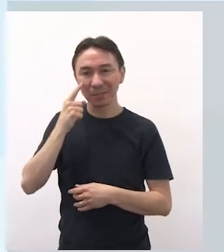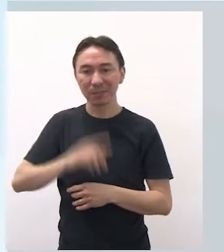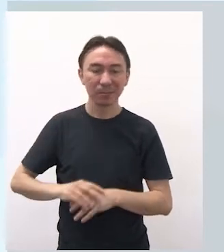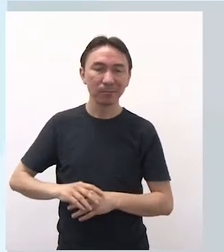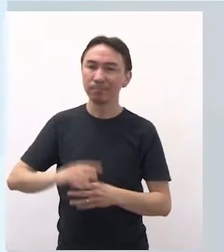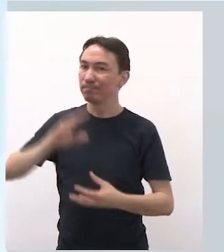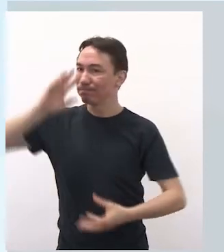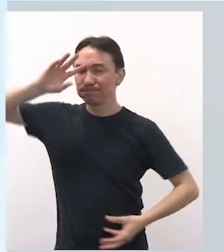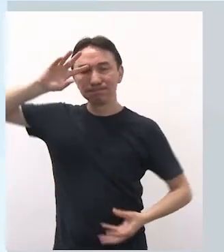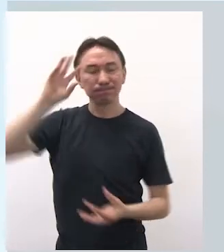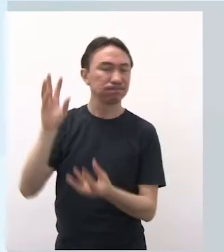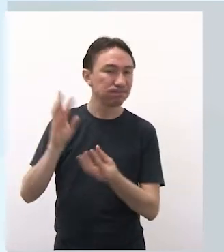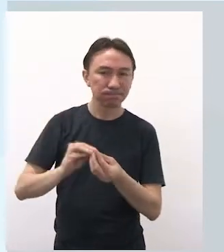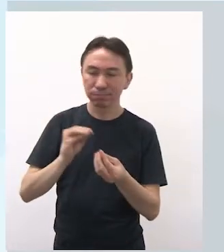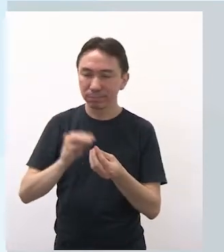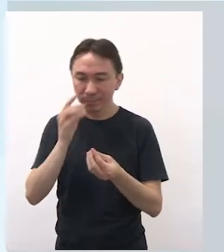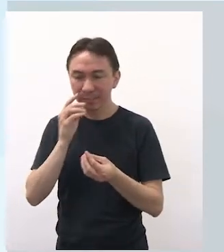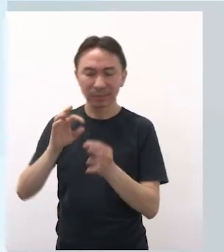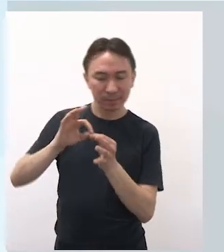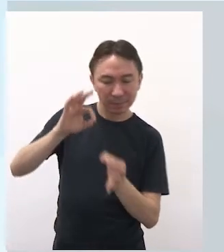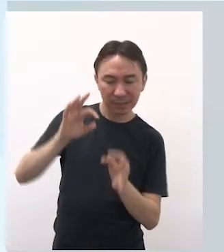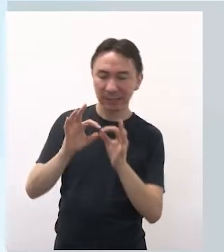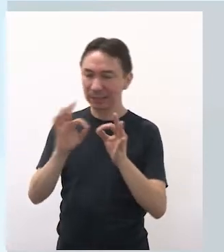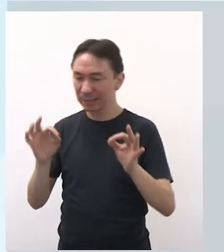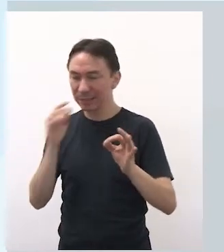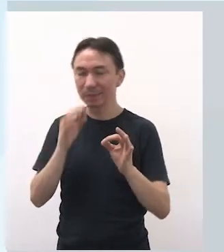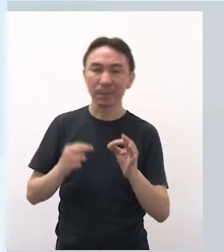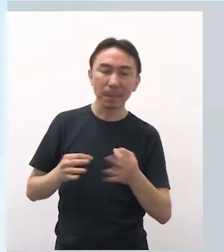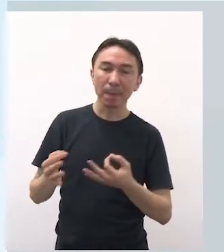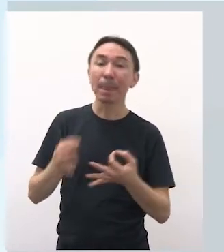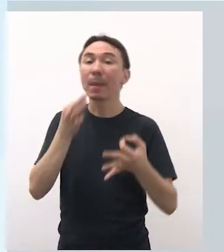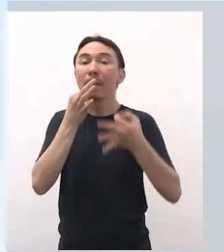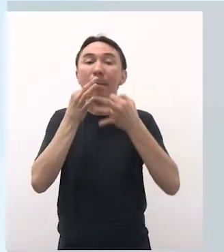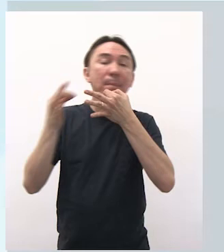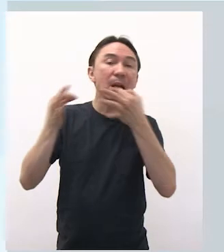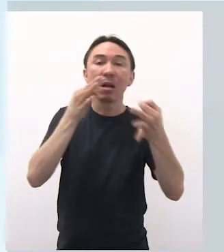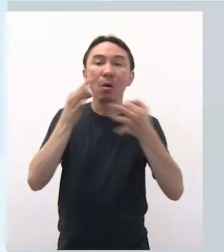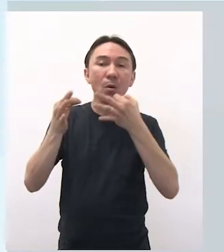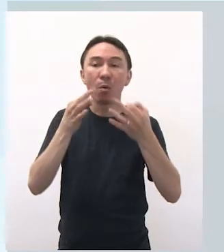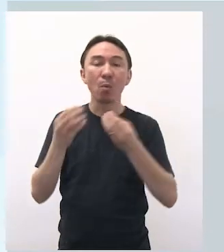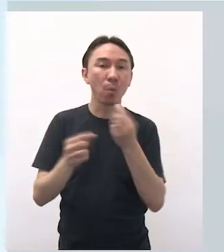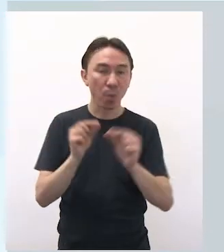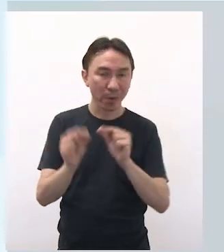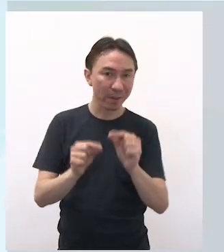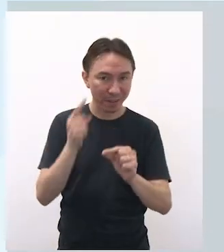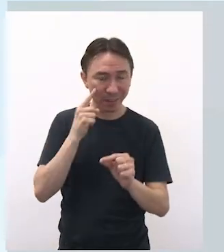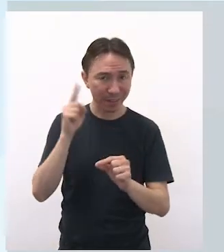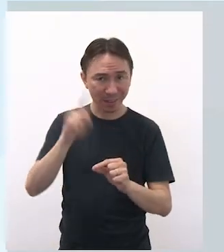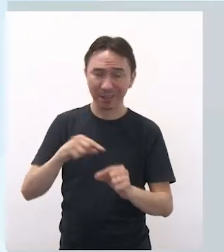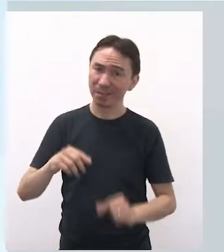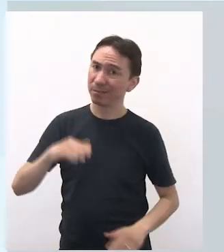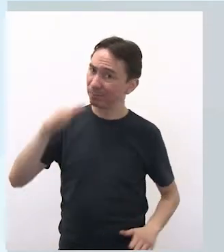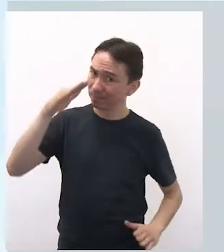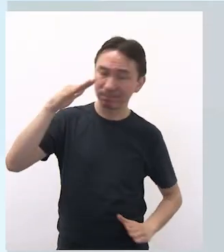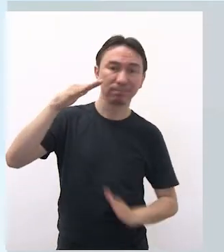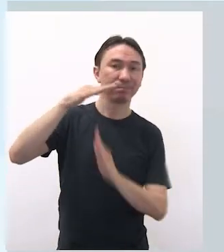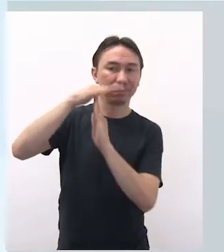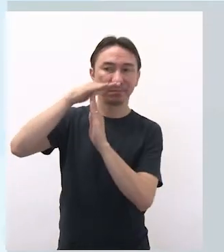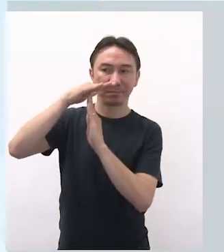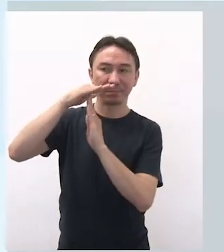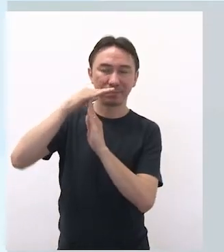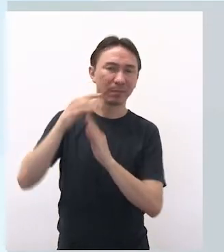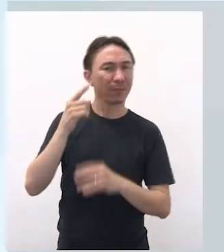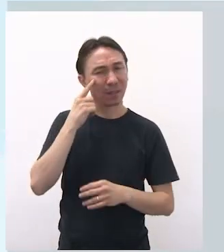omitir opinião, reorganizar, relacionar, julgar, que é o nível mais elevado. Então, mostrando um